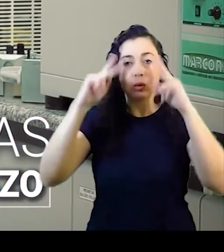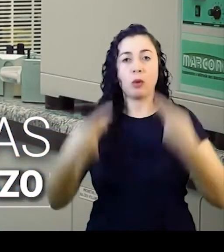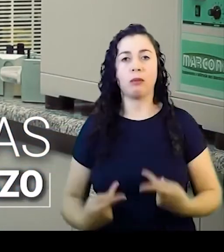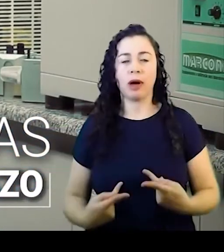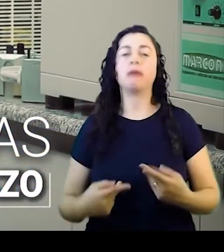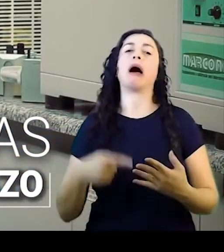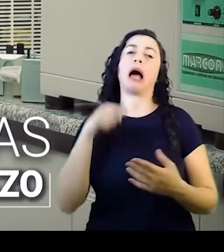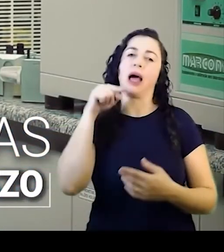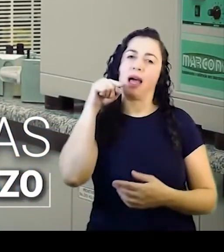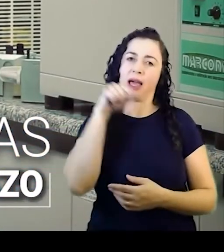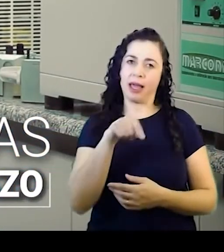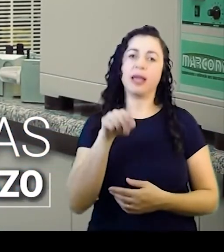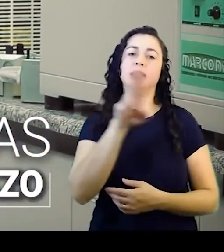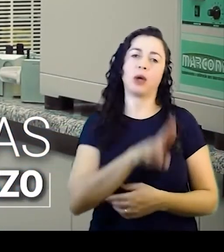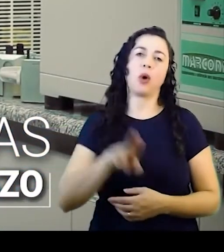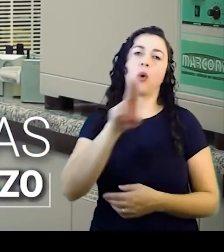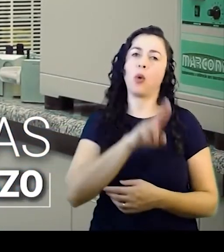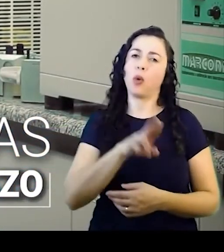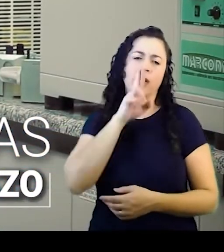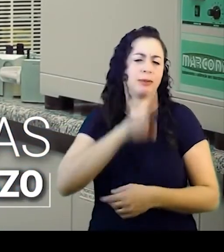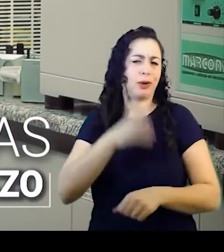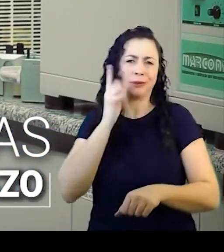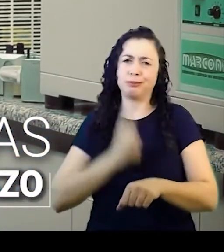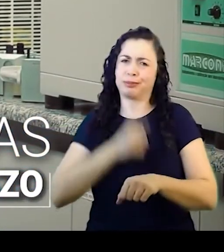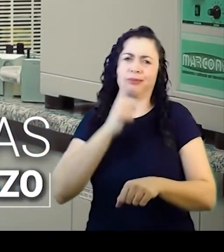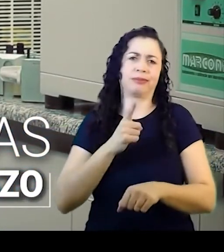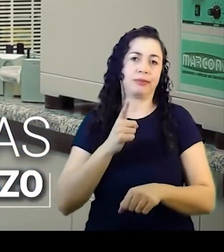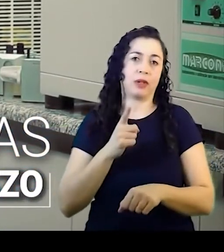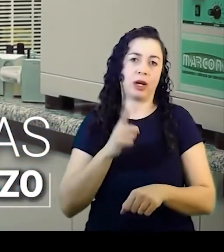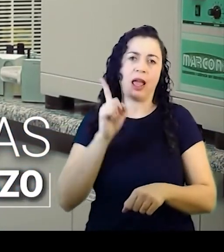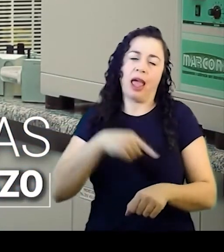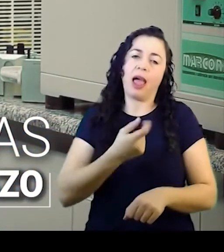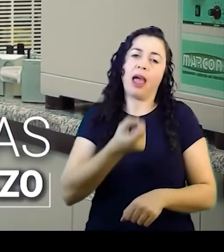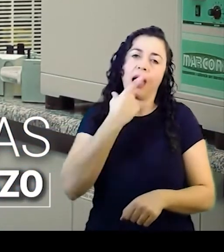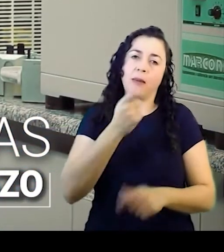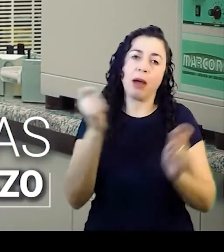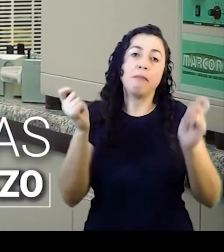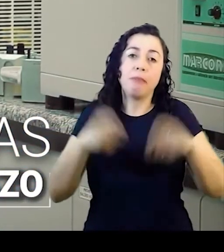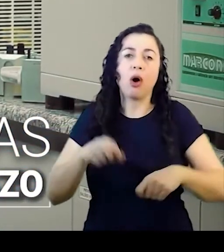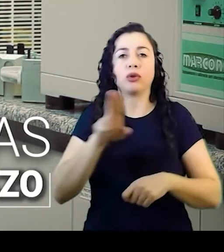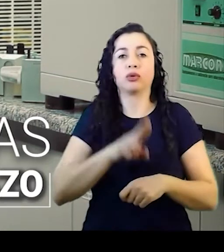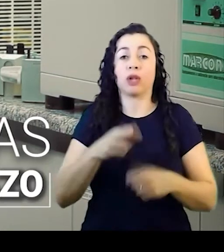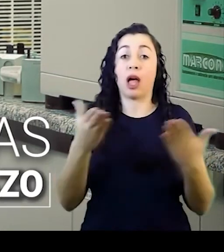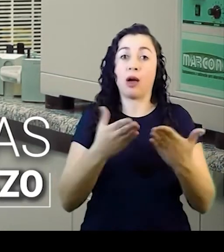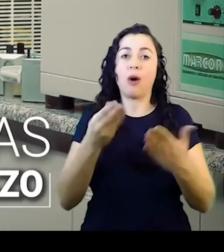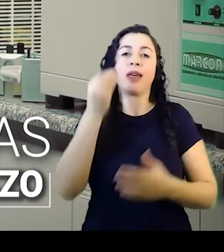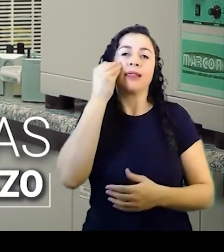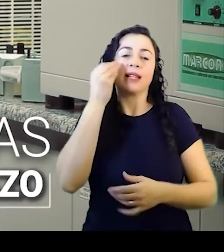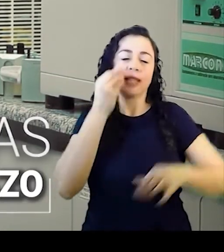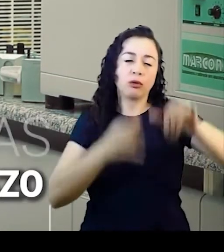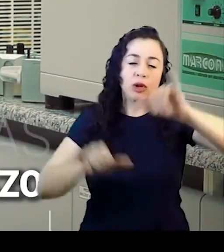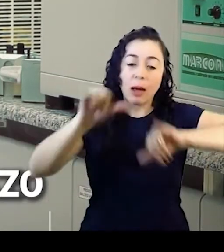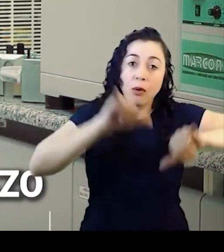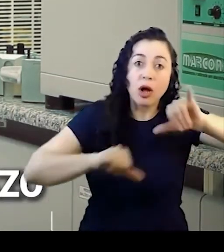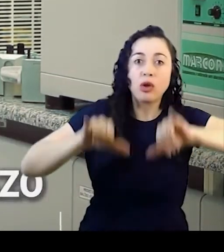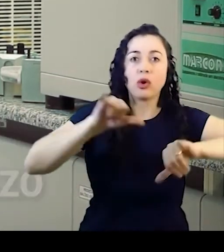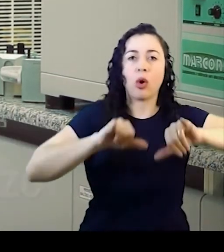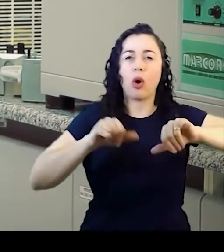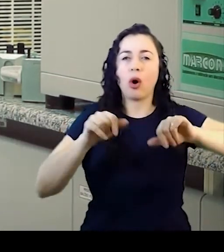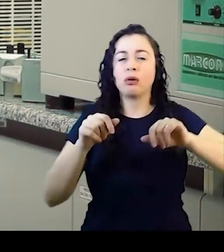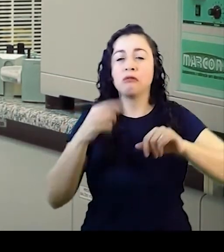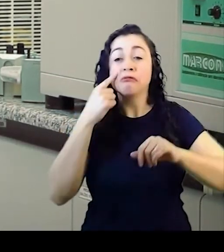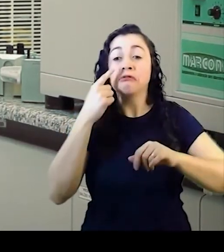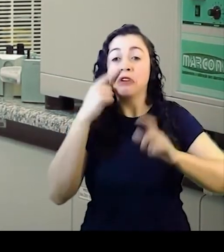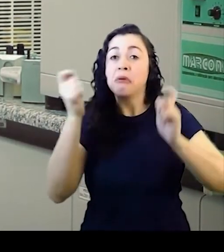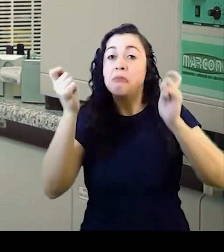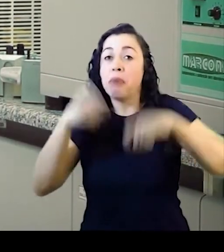sim são os de resposta imediata, certo? Já são medicamentos, a gente está testando aqui na Unicamp para ver se esses medicamentos